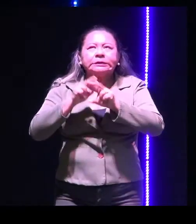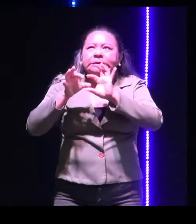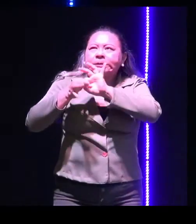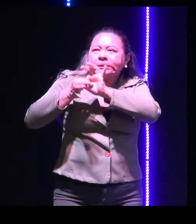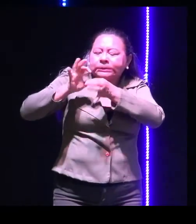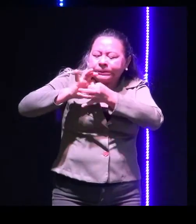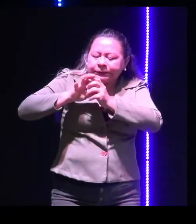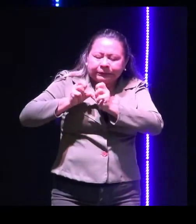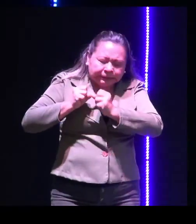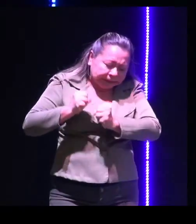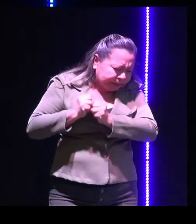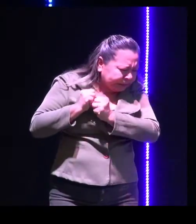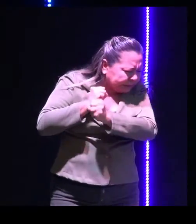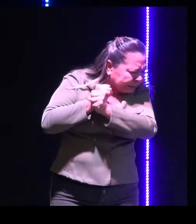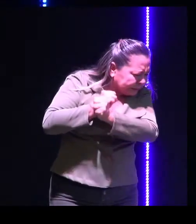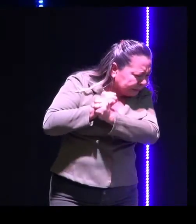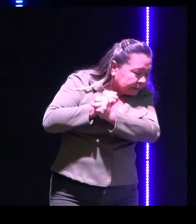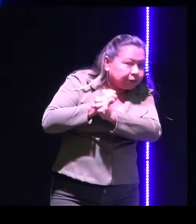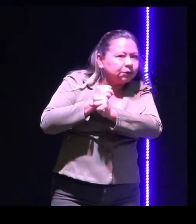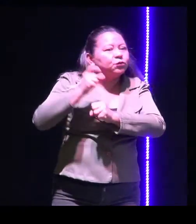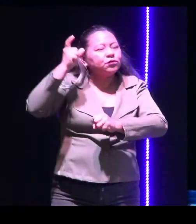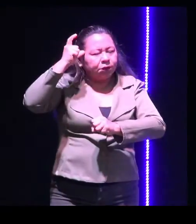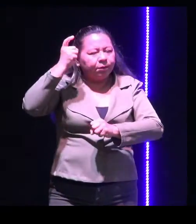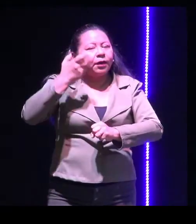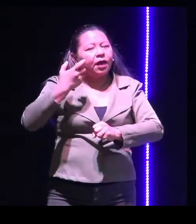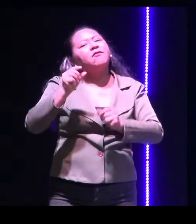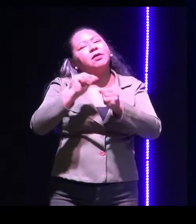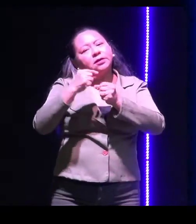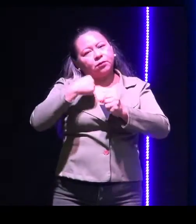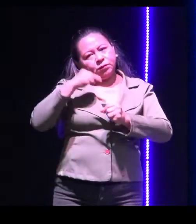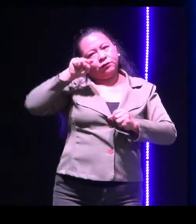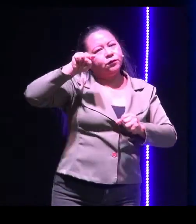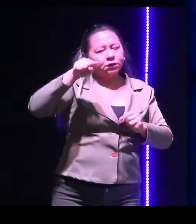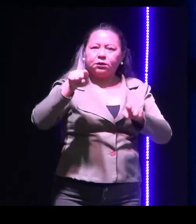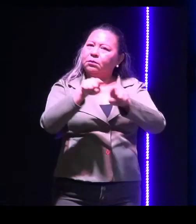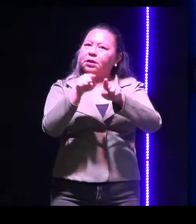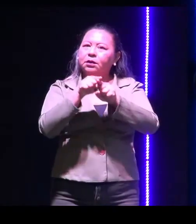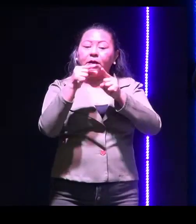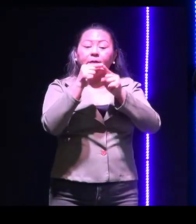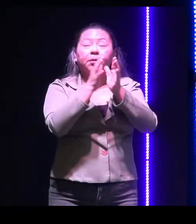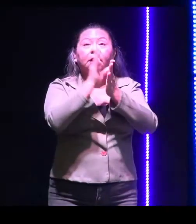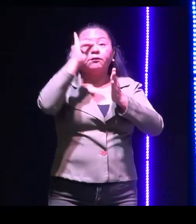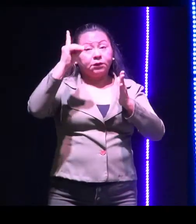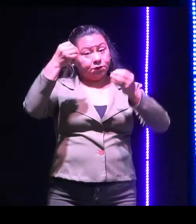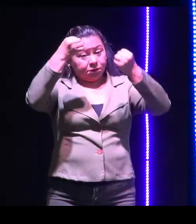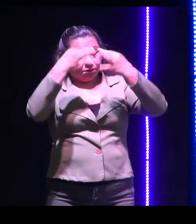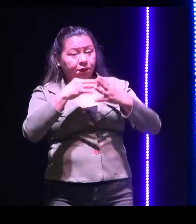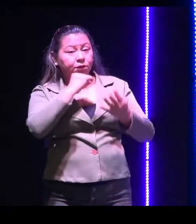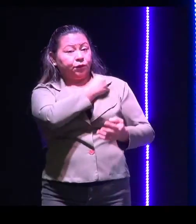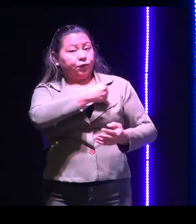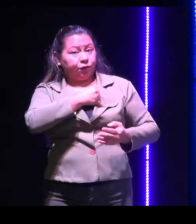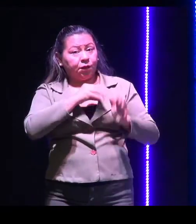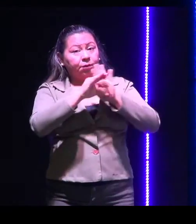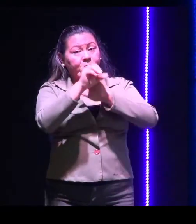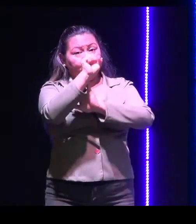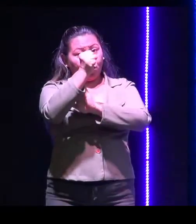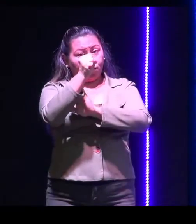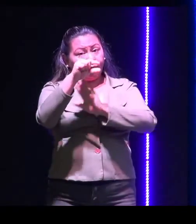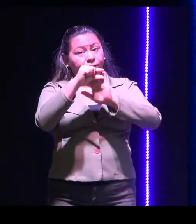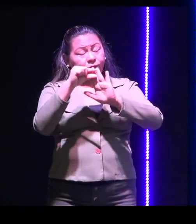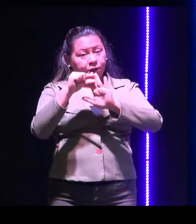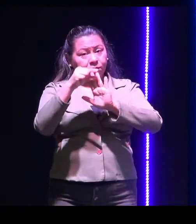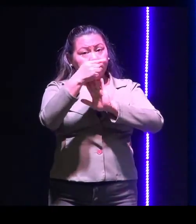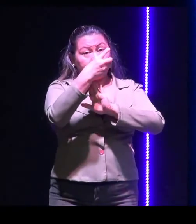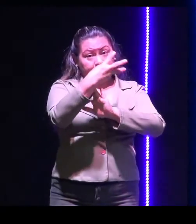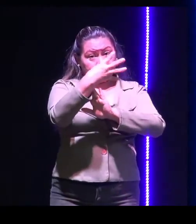numa escravidão. E o diabo quer fazer isso comigo e com você. A palavra de Deus diz em João, no capítulo 8,